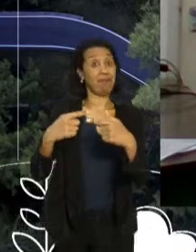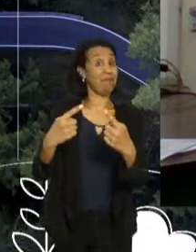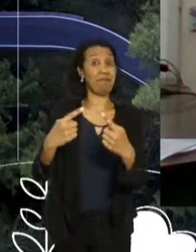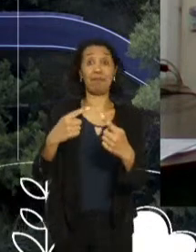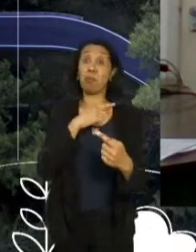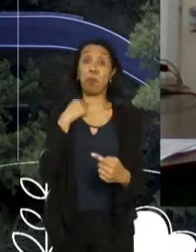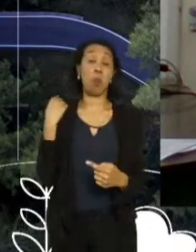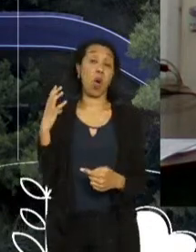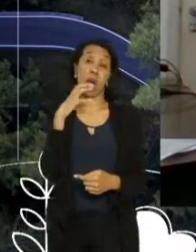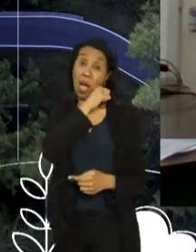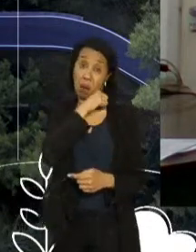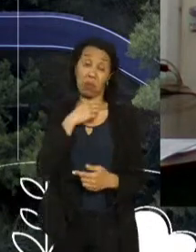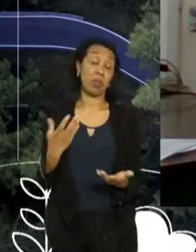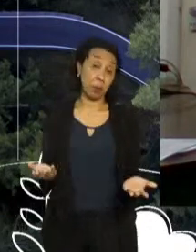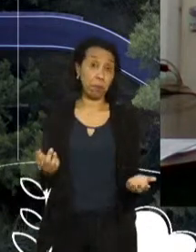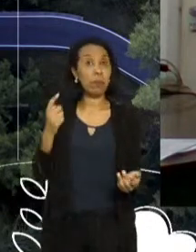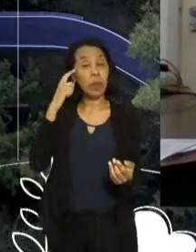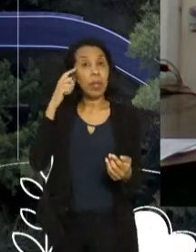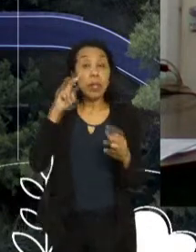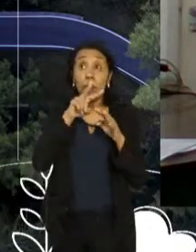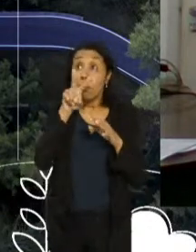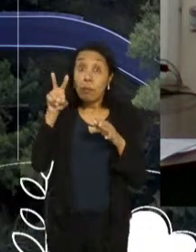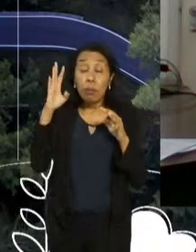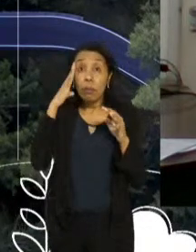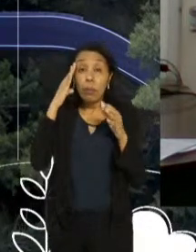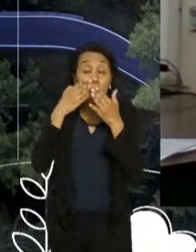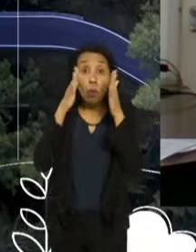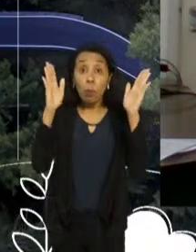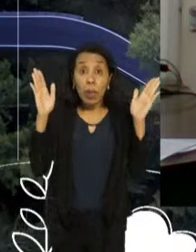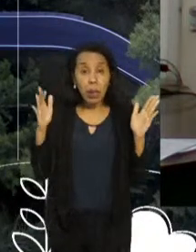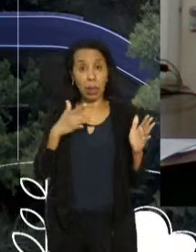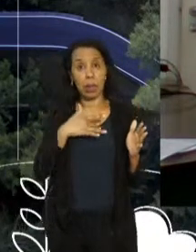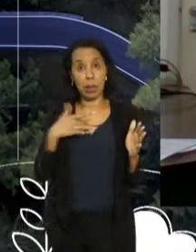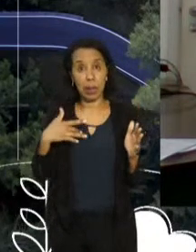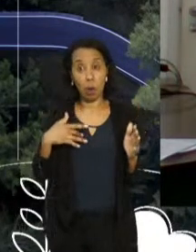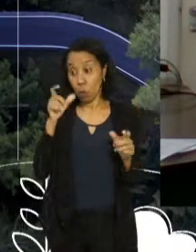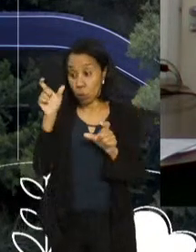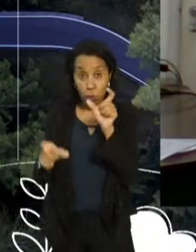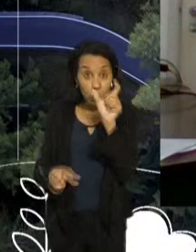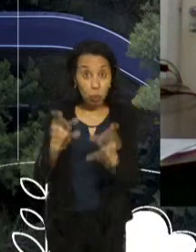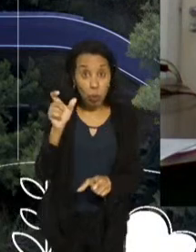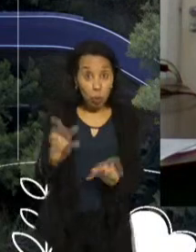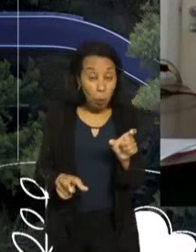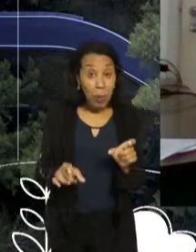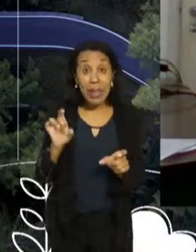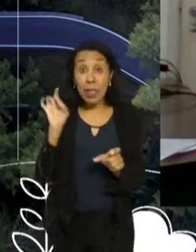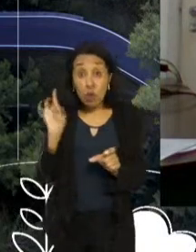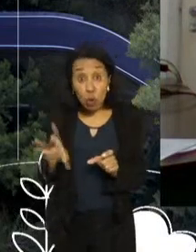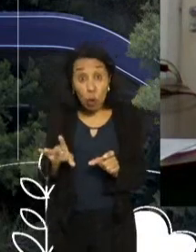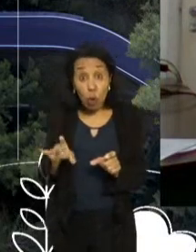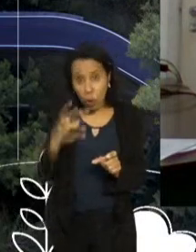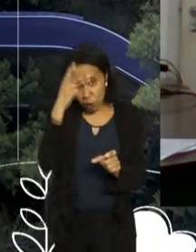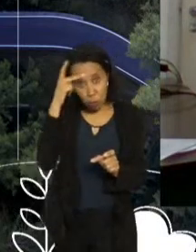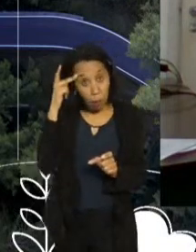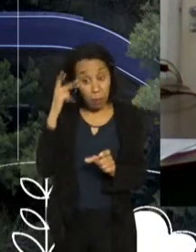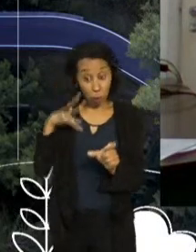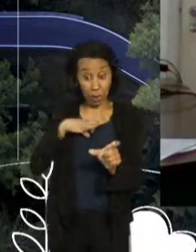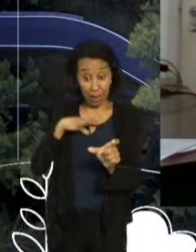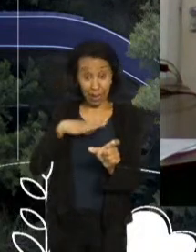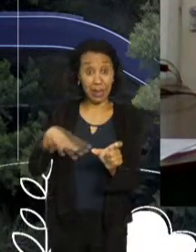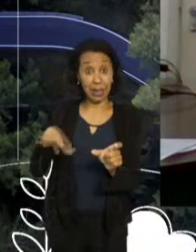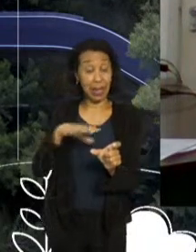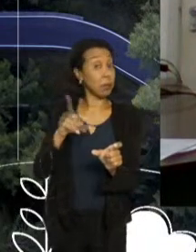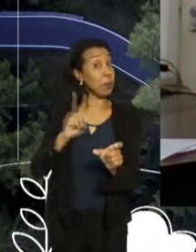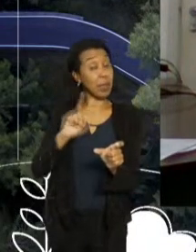Então, essa visão integrada e tratar a saúde humana não como a saúde das pessoas que moram na cidade,